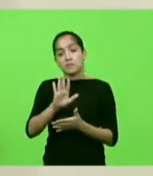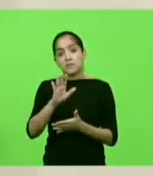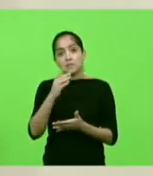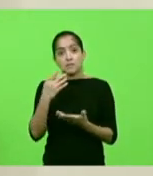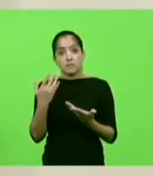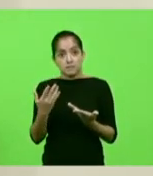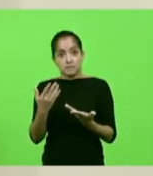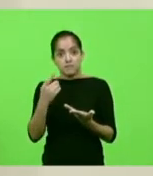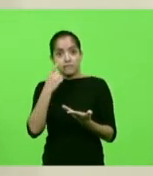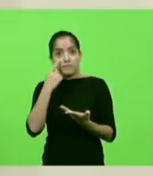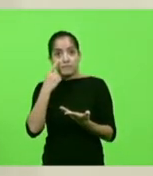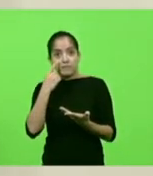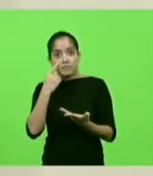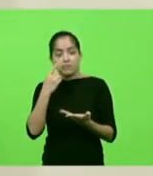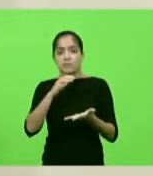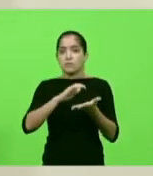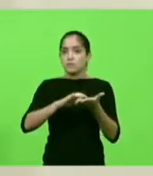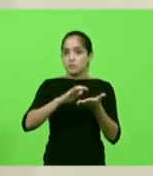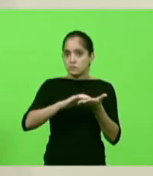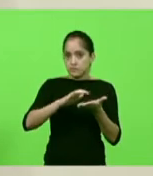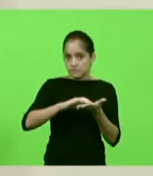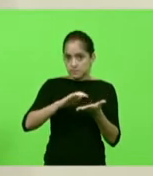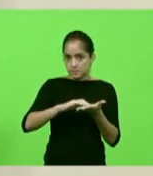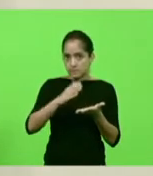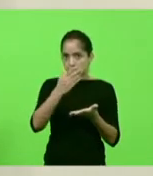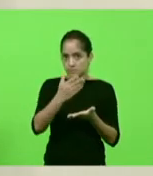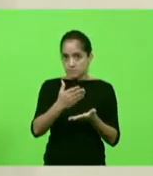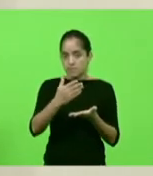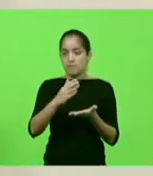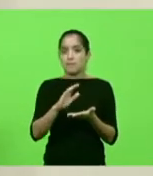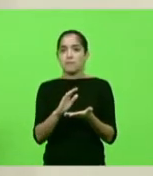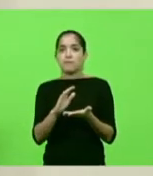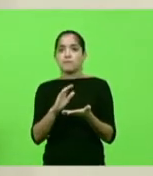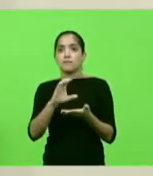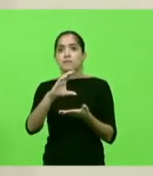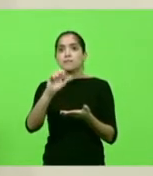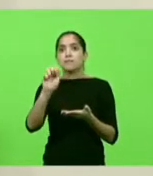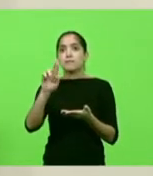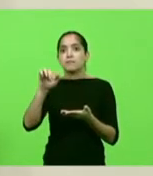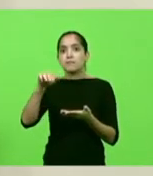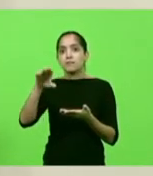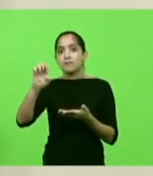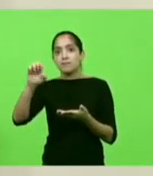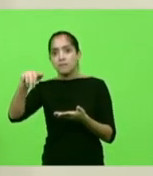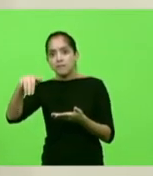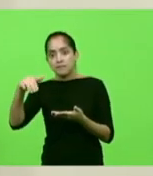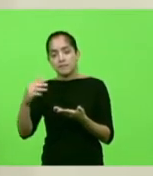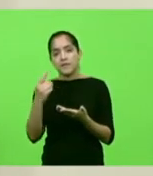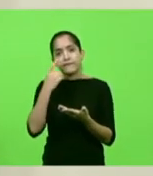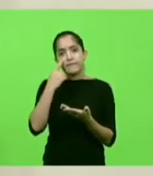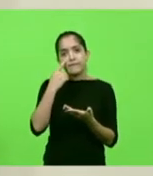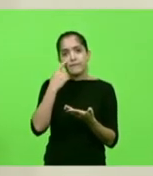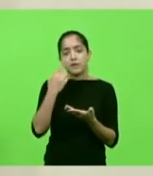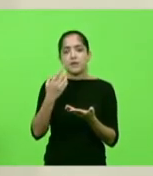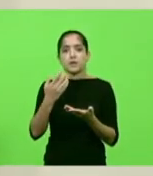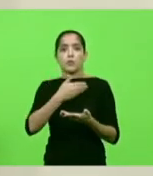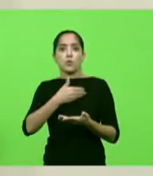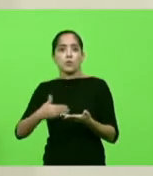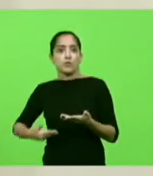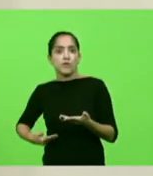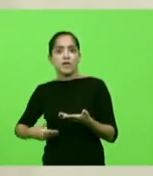que o governo, a secretária Carmen, se manifestasse a esse respeito, se é falta